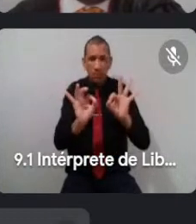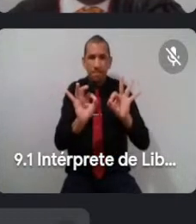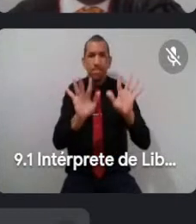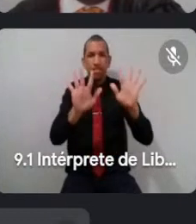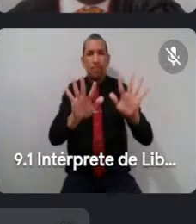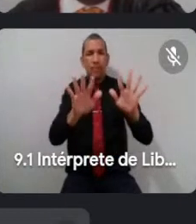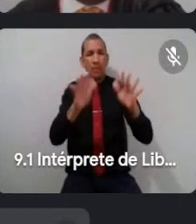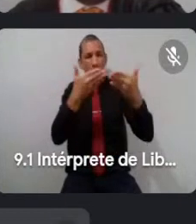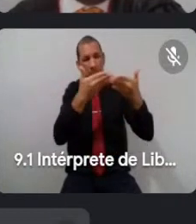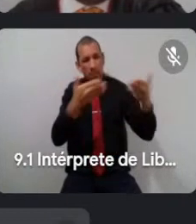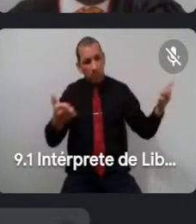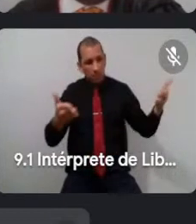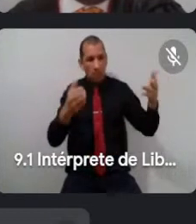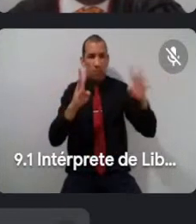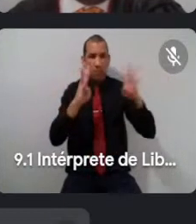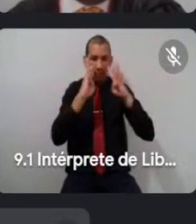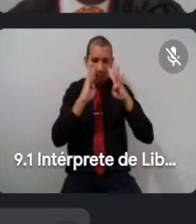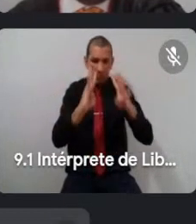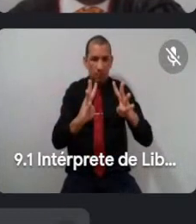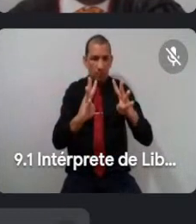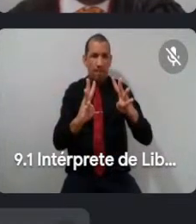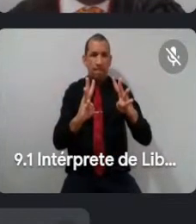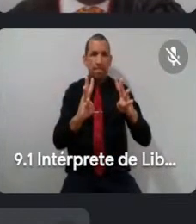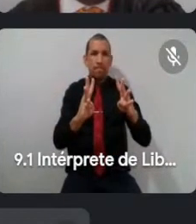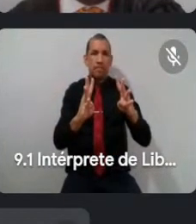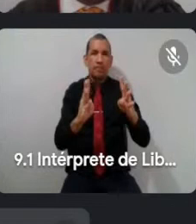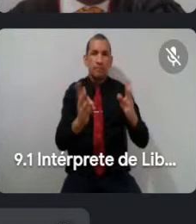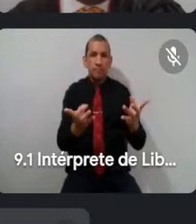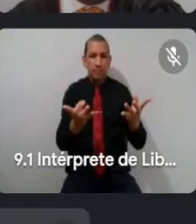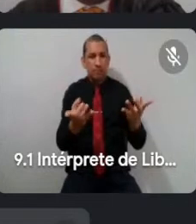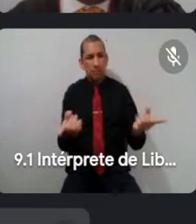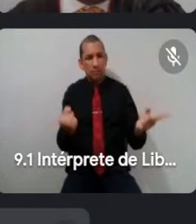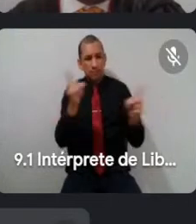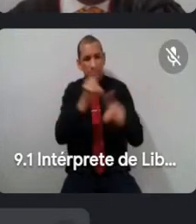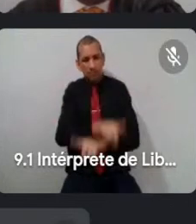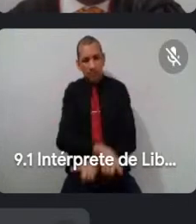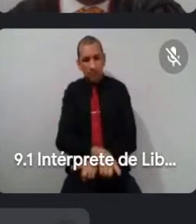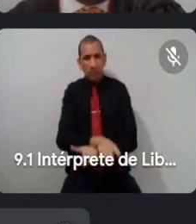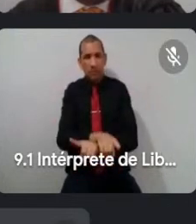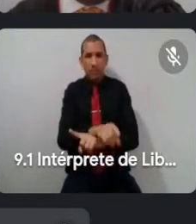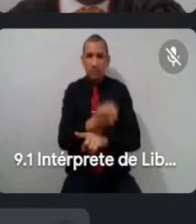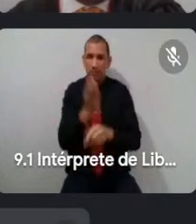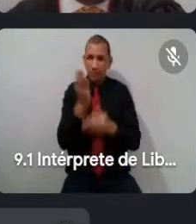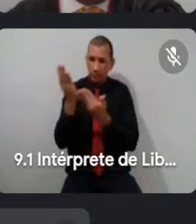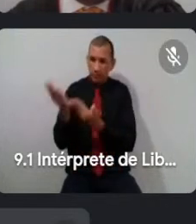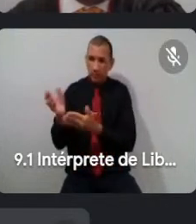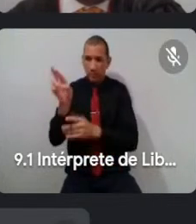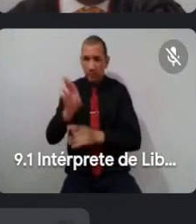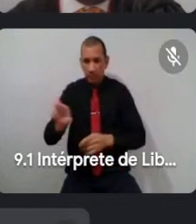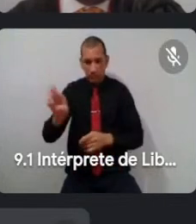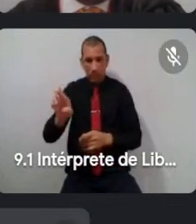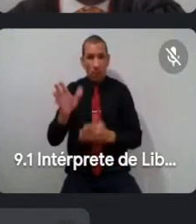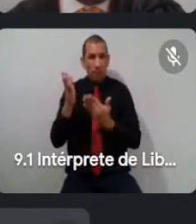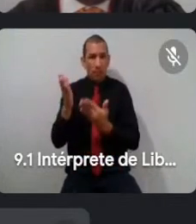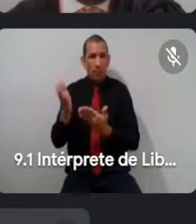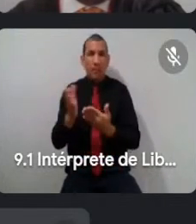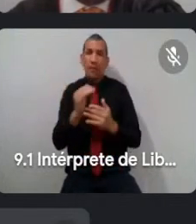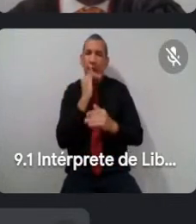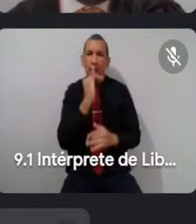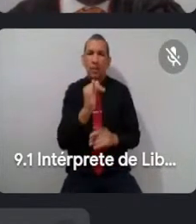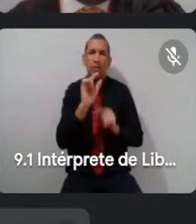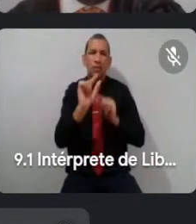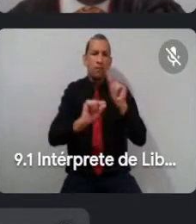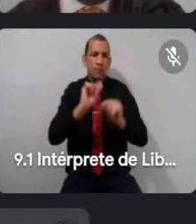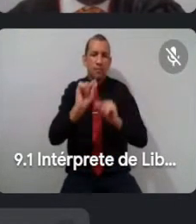testemunha as testemunhas ouvidas Que Não Foram contra apostas pelas testemunhas dos investigados disseram o